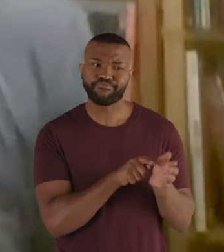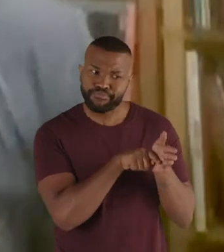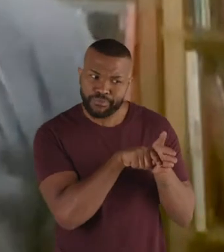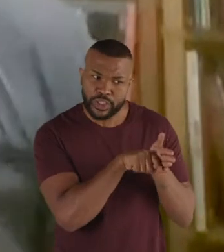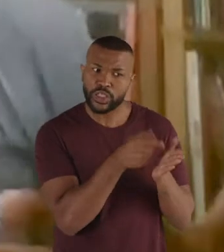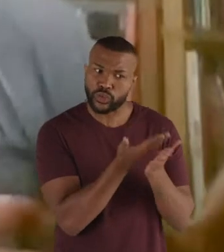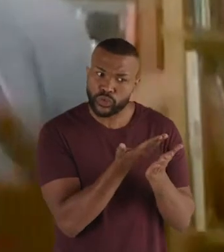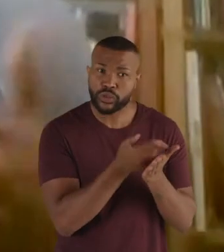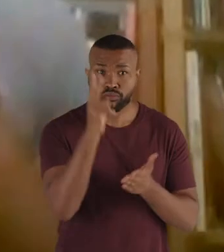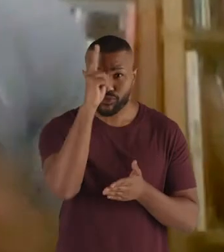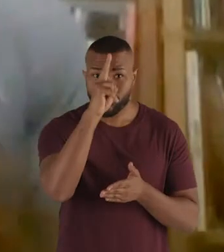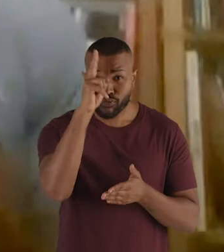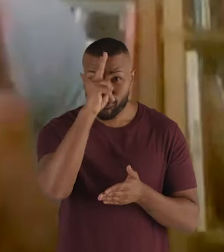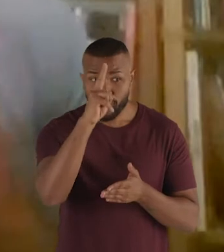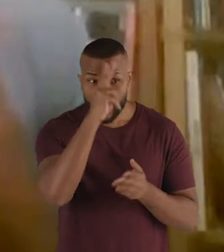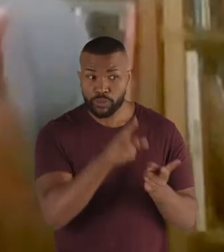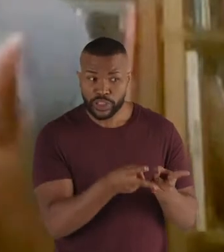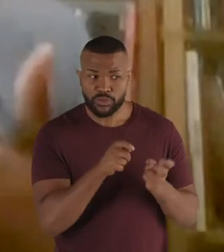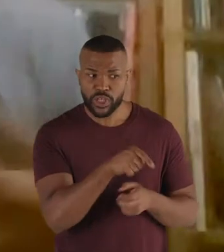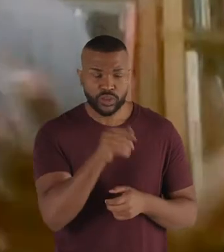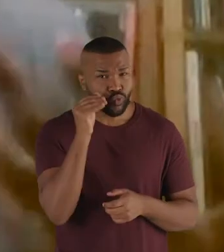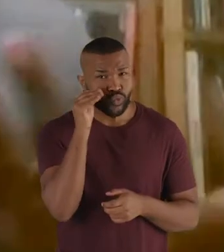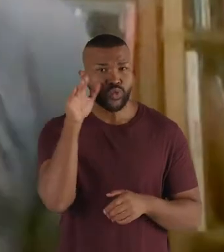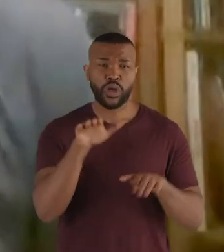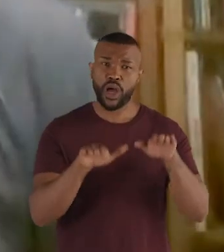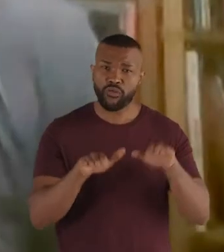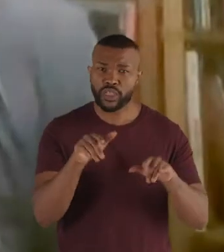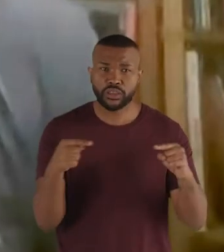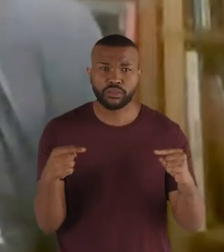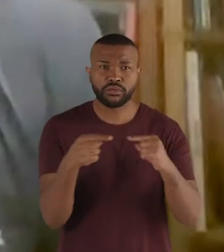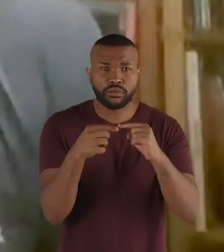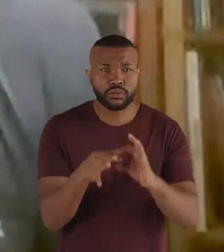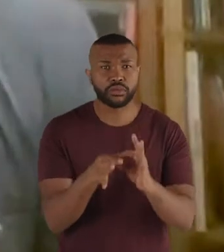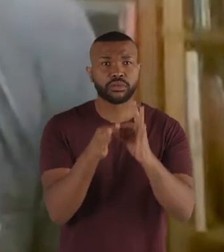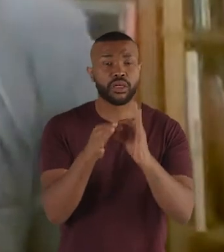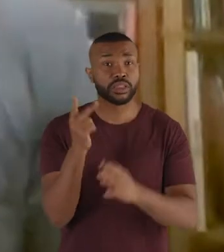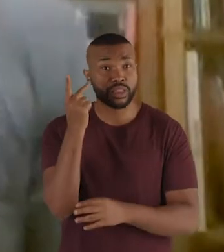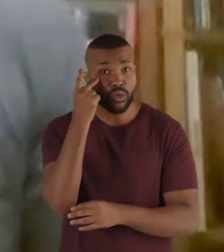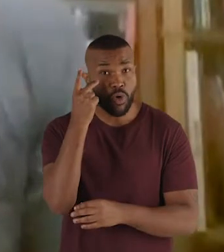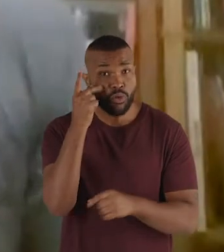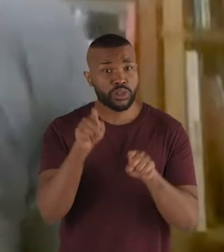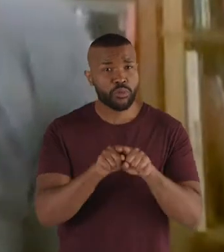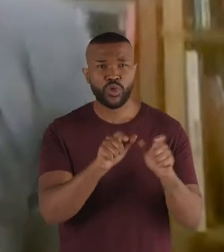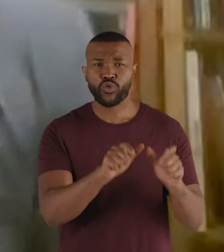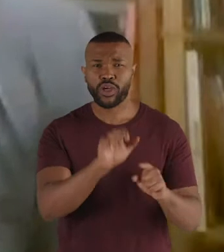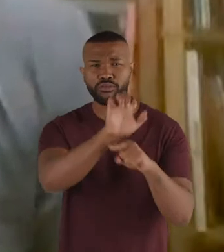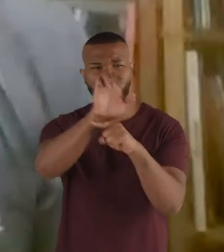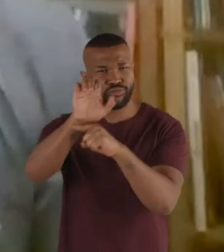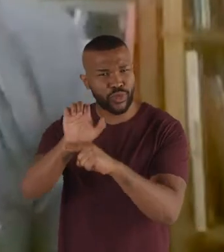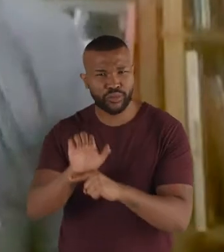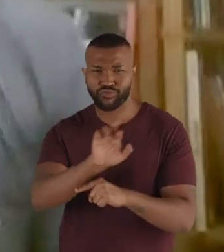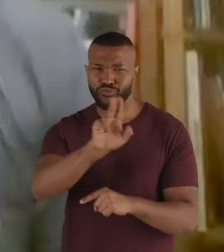essa história e ver o modo, não é, como essa cultura muitas vezes se entrelaça em São Paulo e também em vários